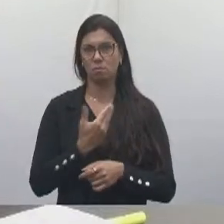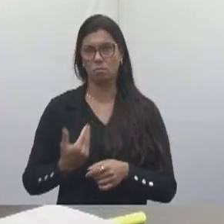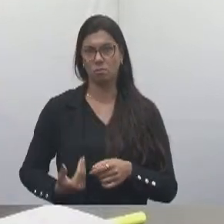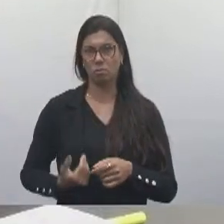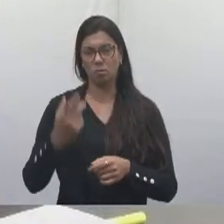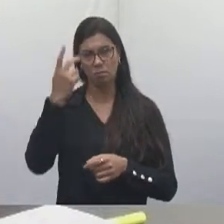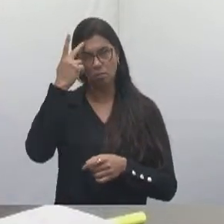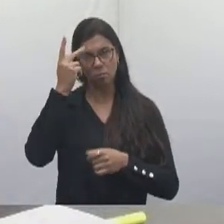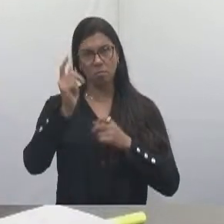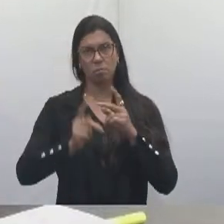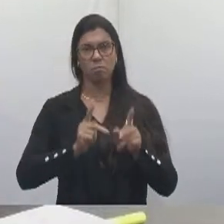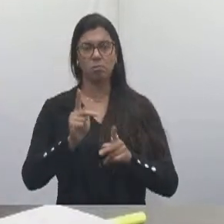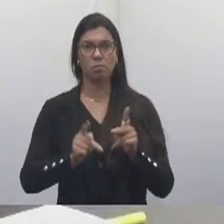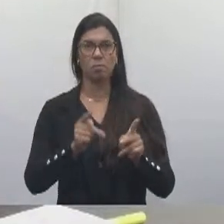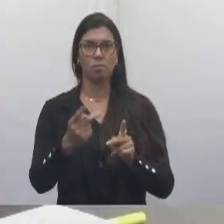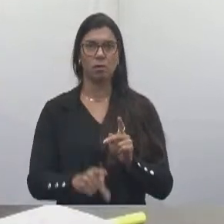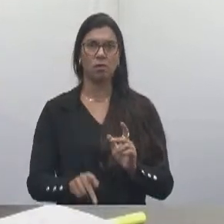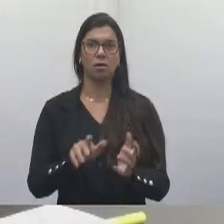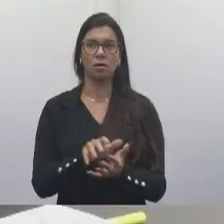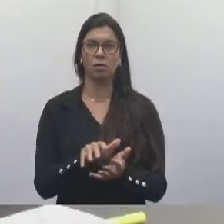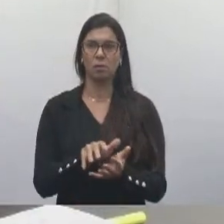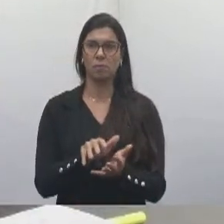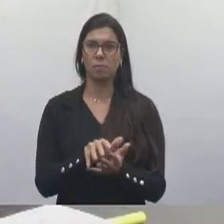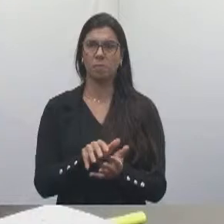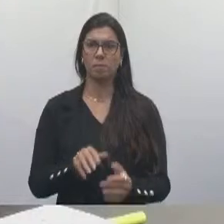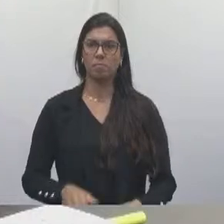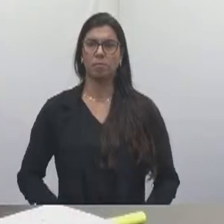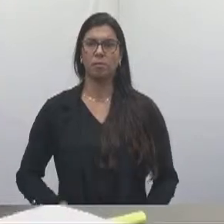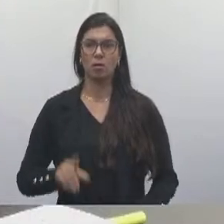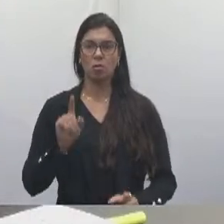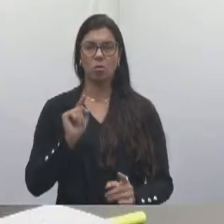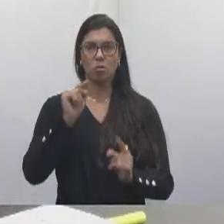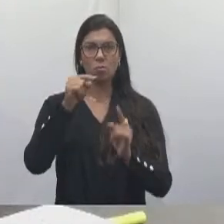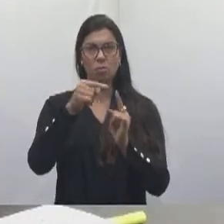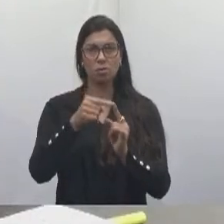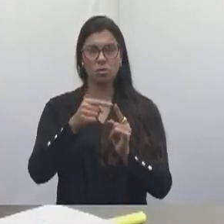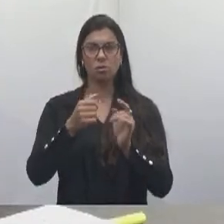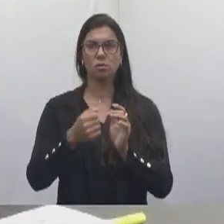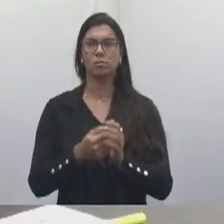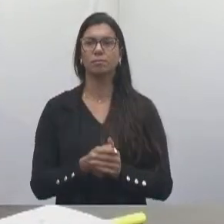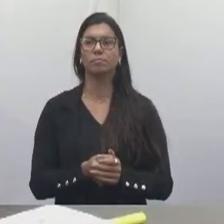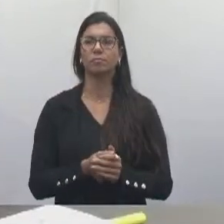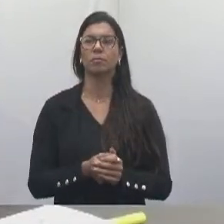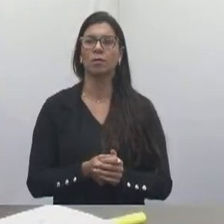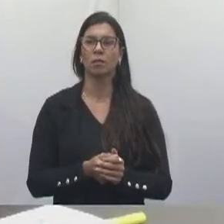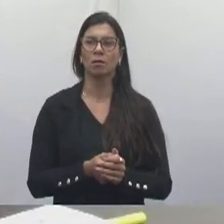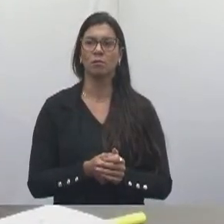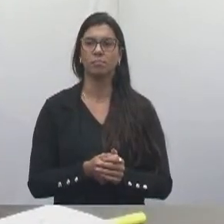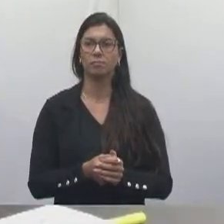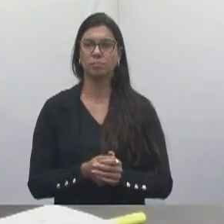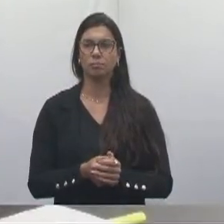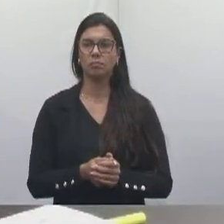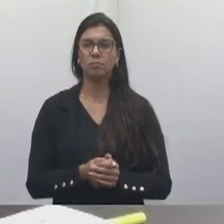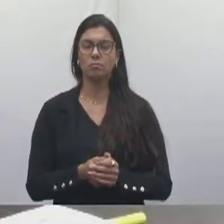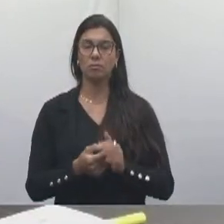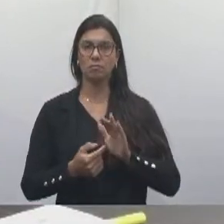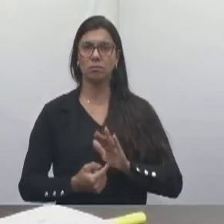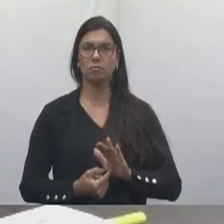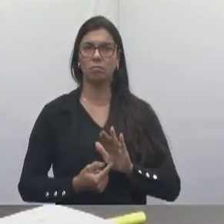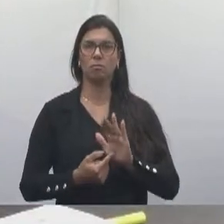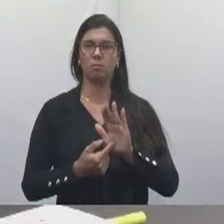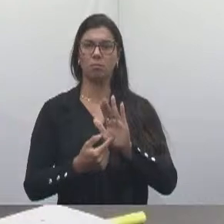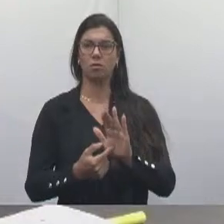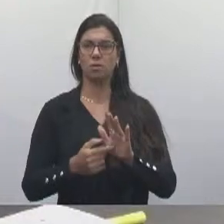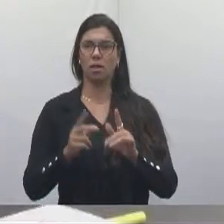população do município de Jacareí, com o objetivo de promover sem dúvida alguma, né, a defesa